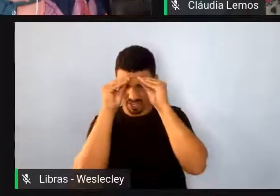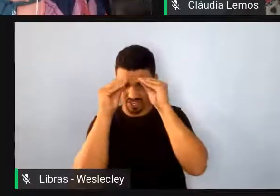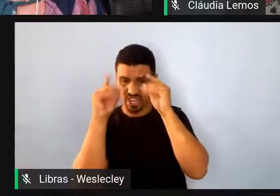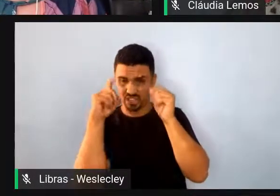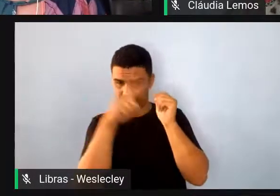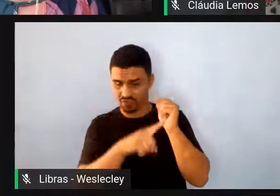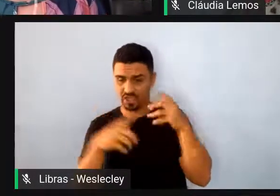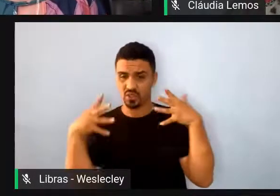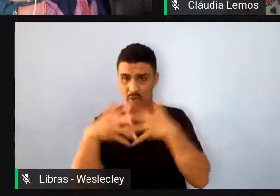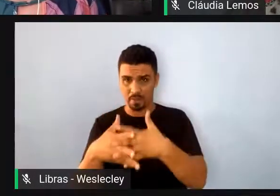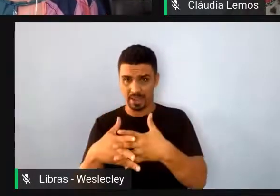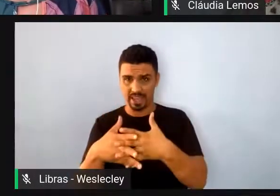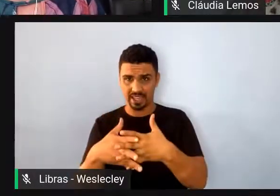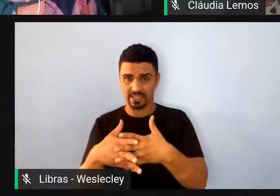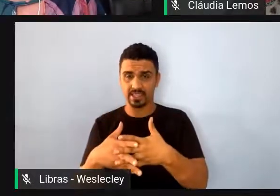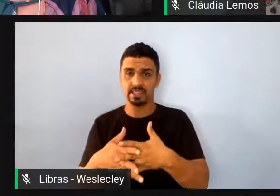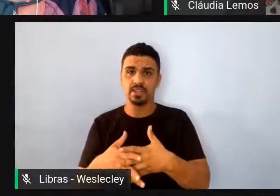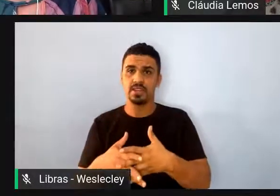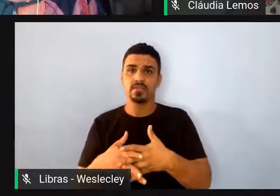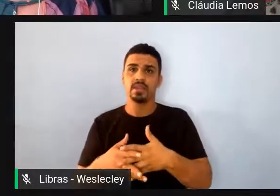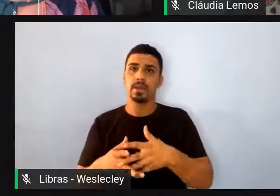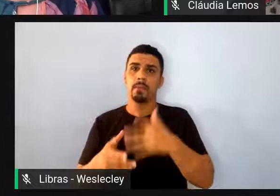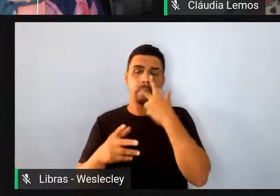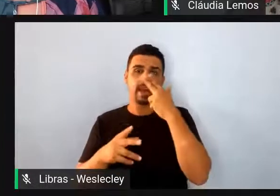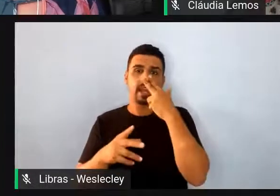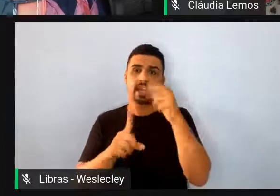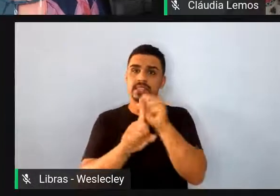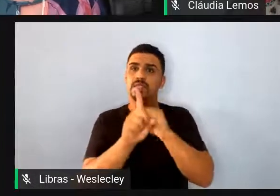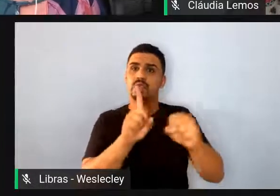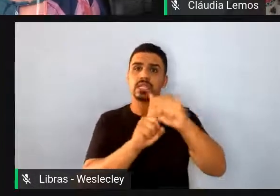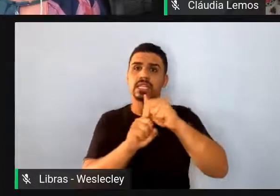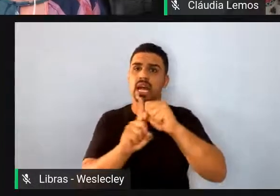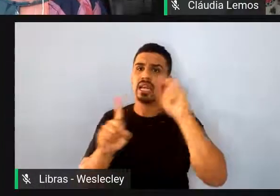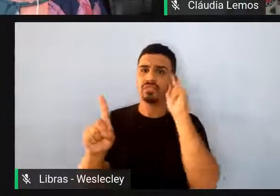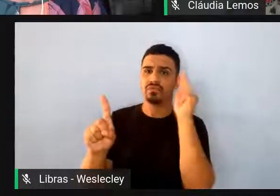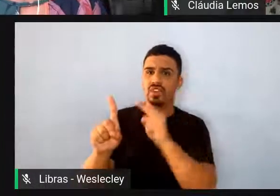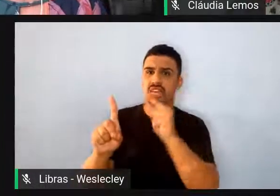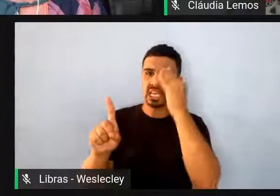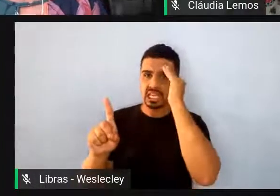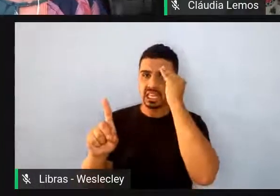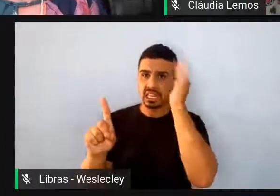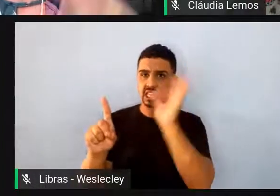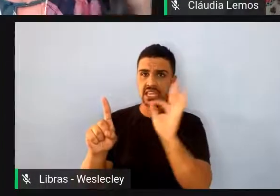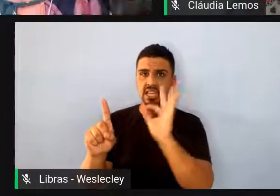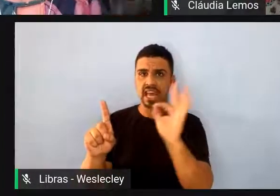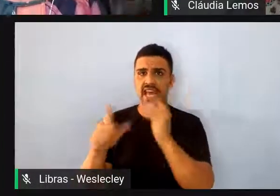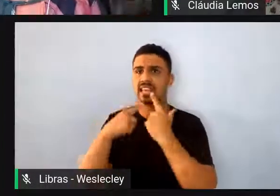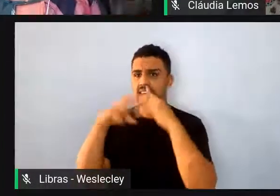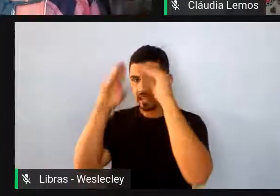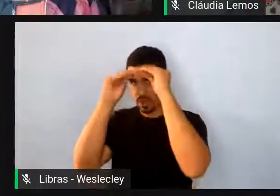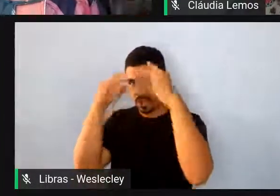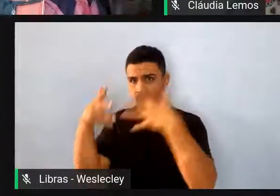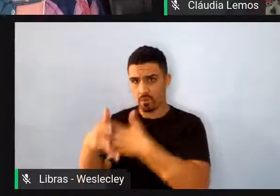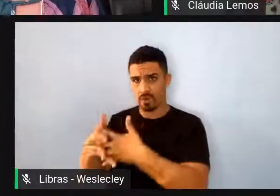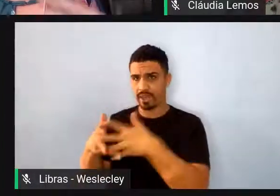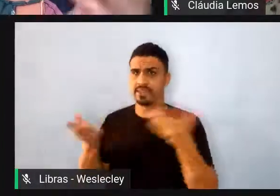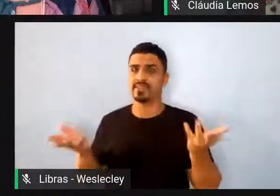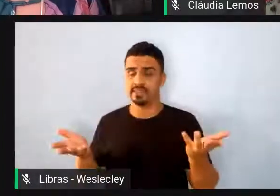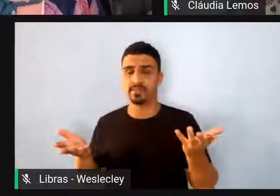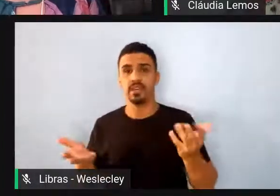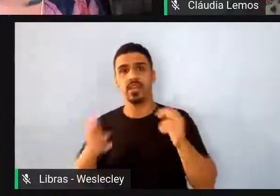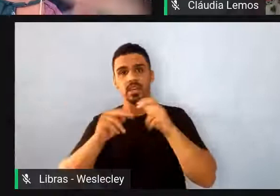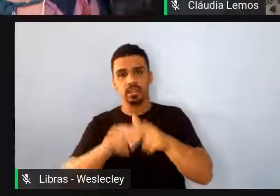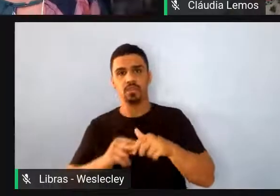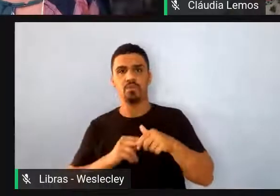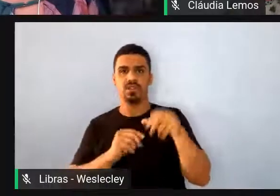de fato, aquilo para a sociedade não vai entender nada. E aí, realmente, a sociedade vai continuar